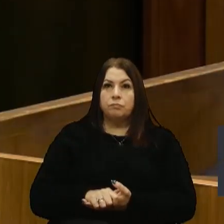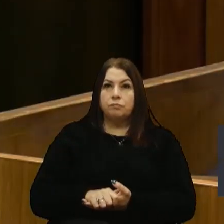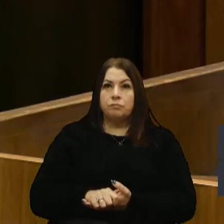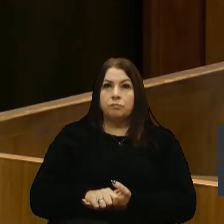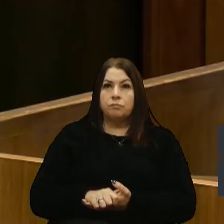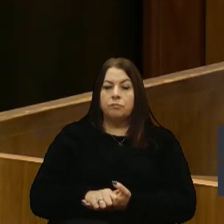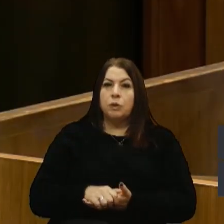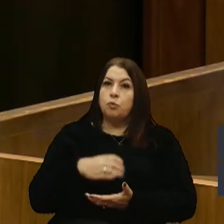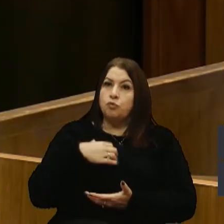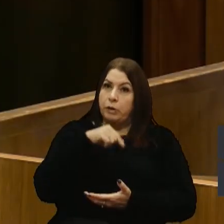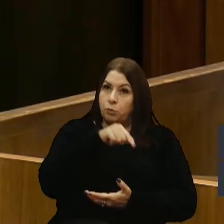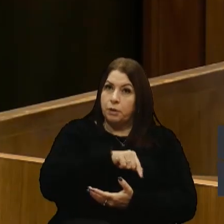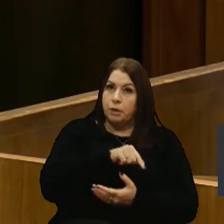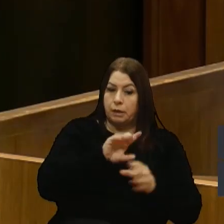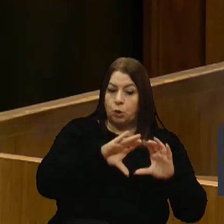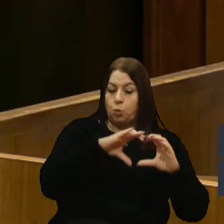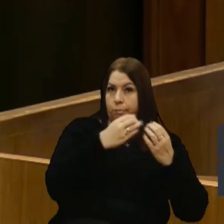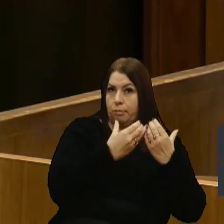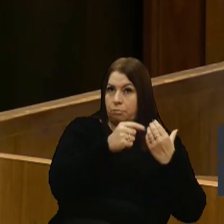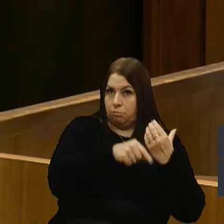A forma comunitária,